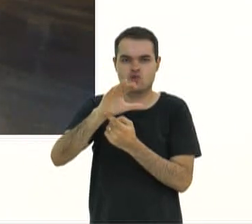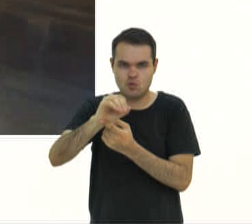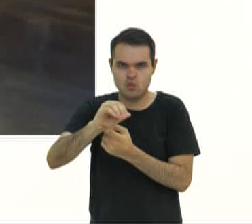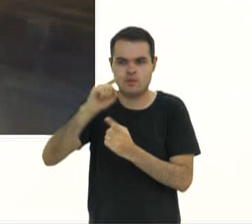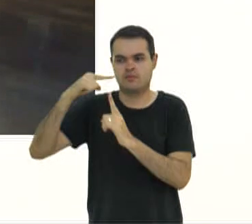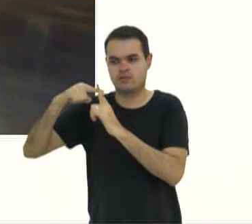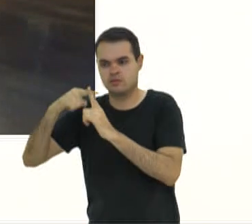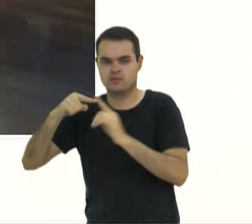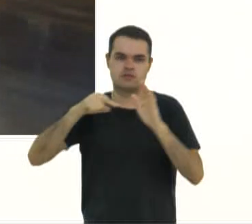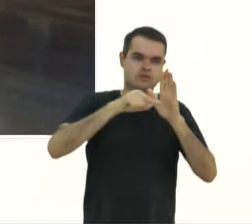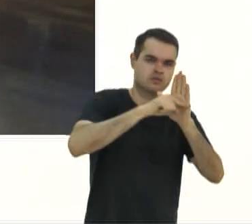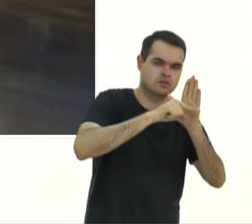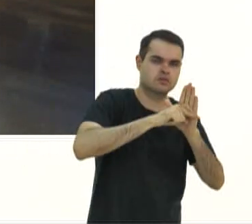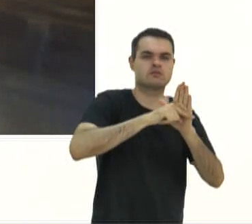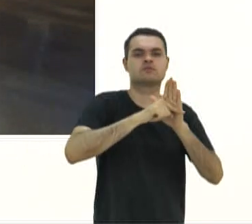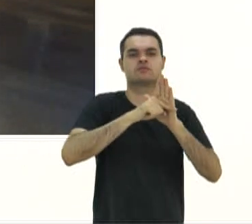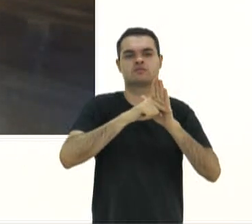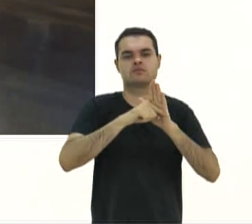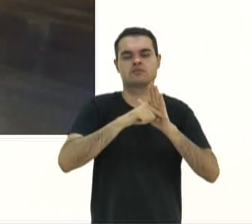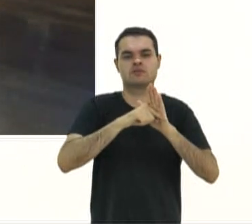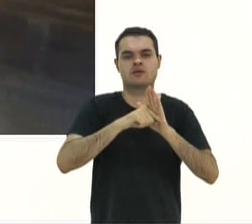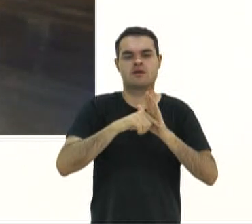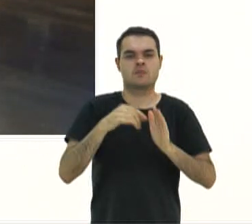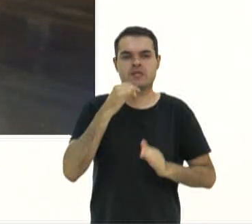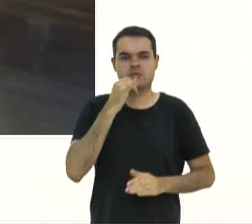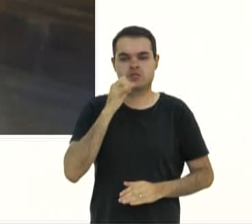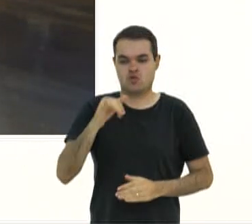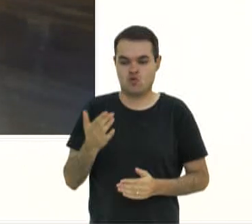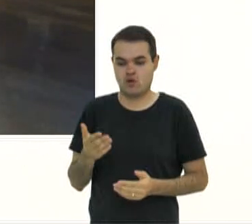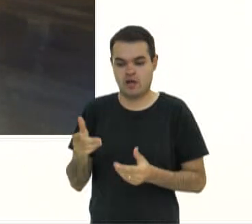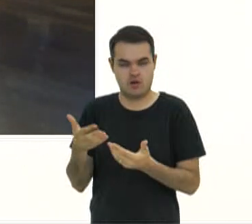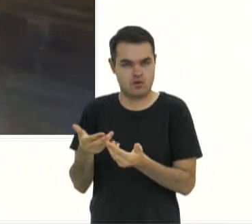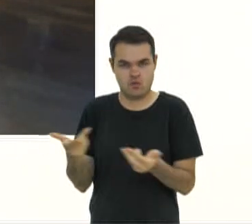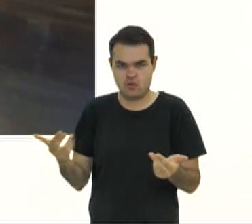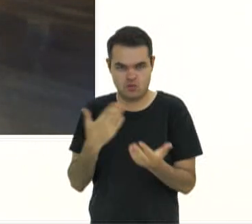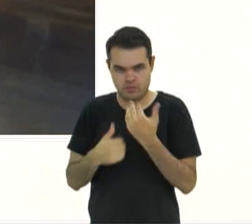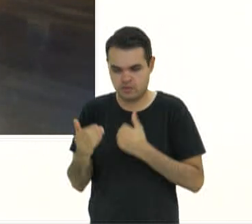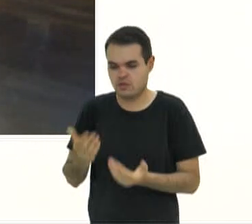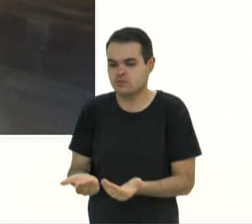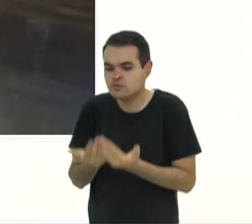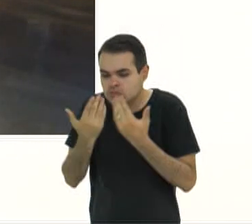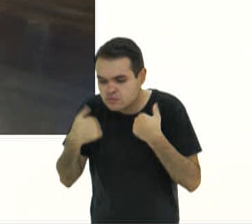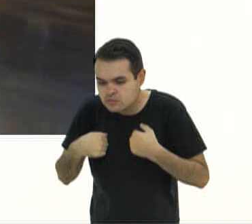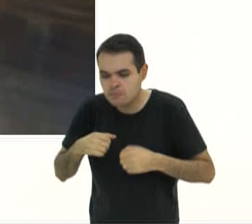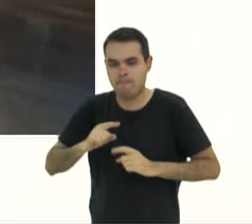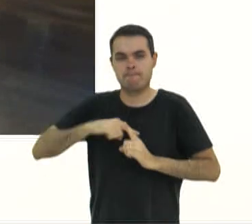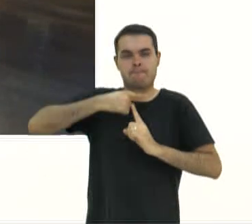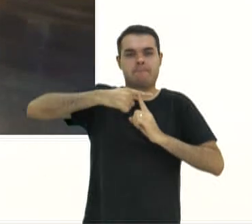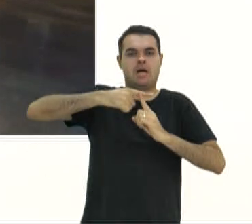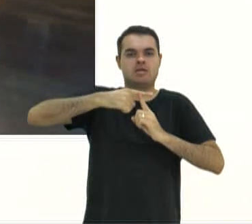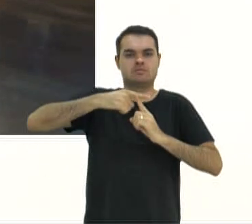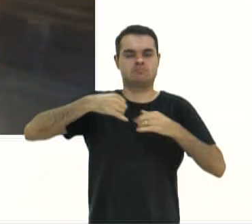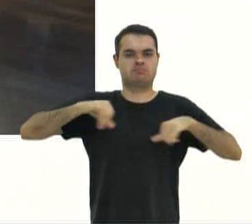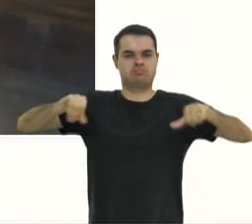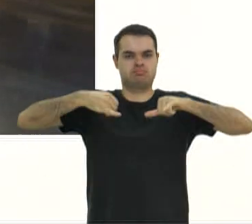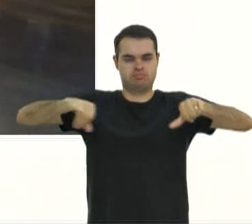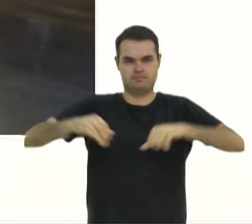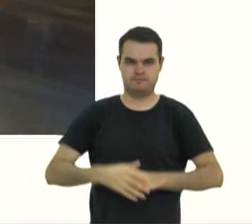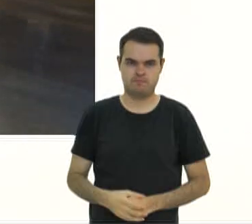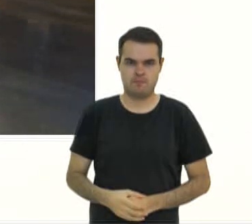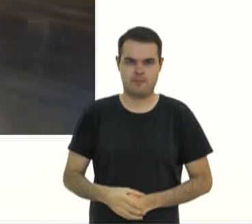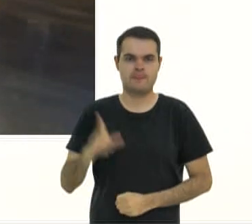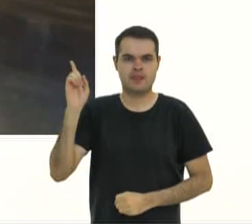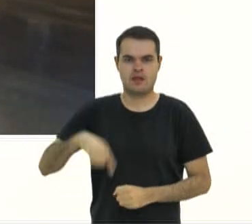positiva, negativa, se eu comer determinado alimento, eu vou ter mais energia. Tudo isso está relacionado a uma